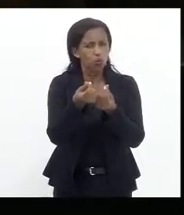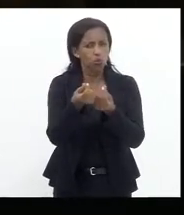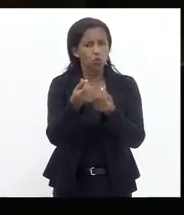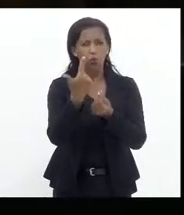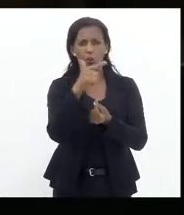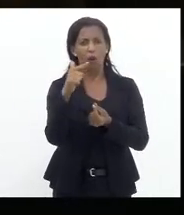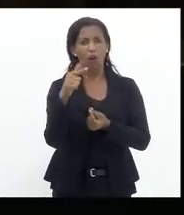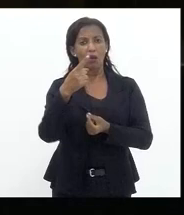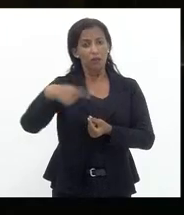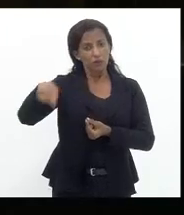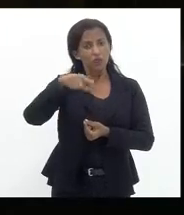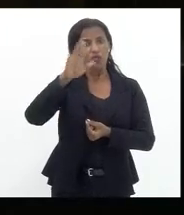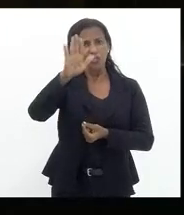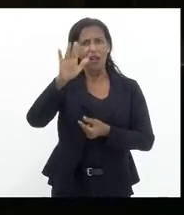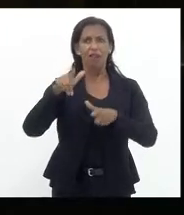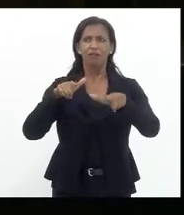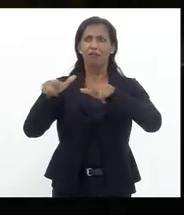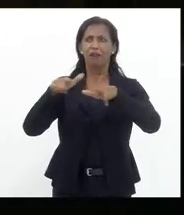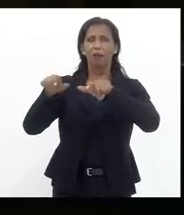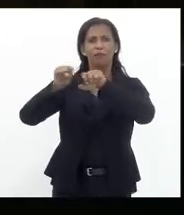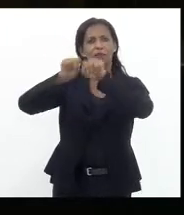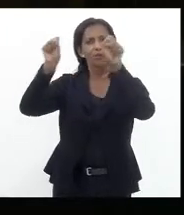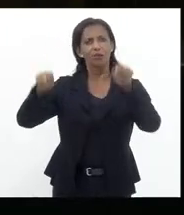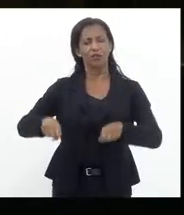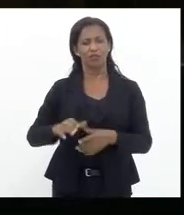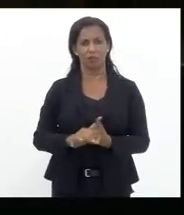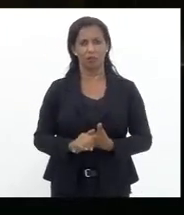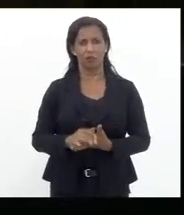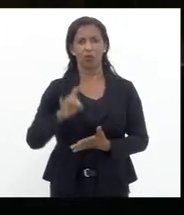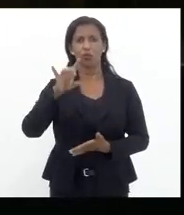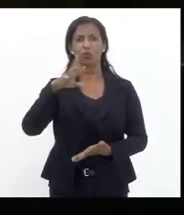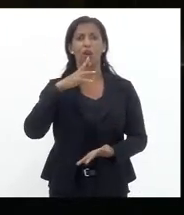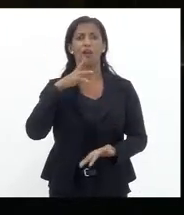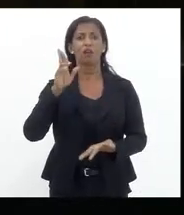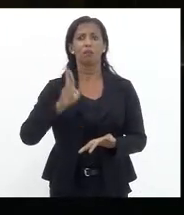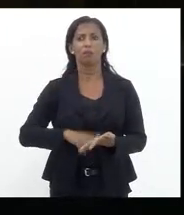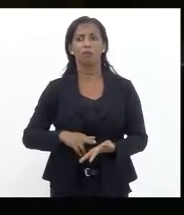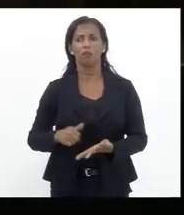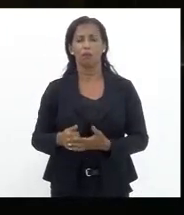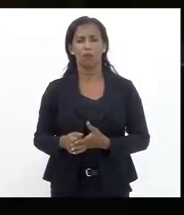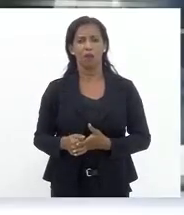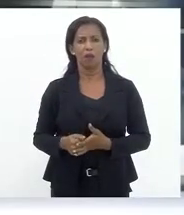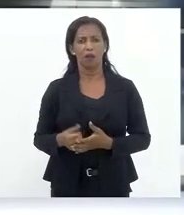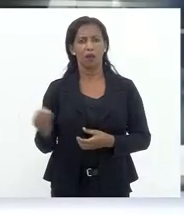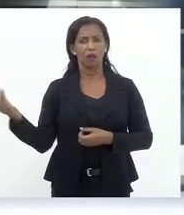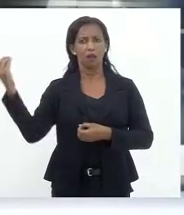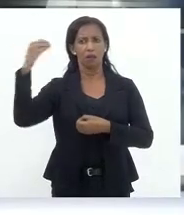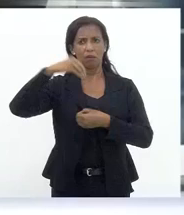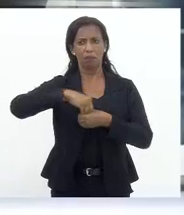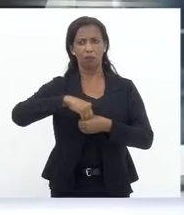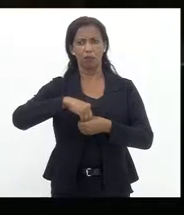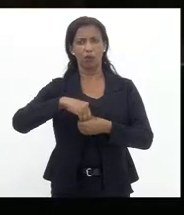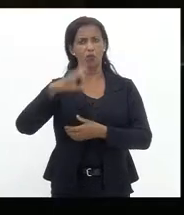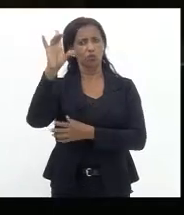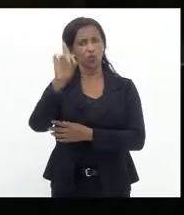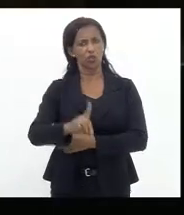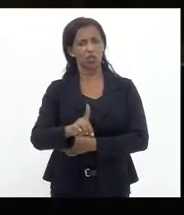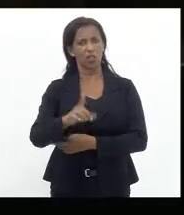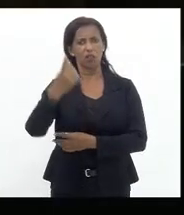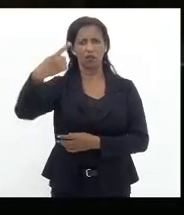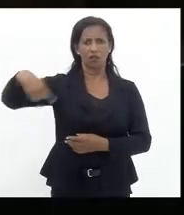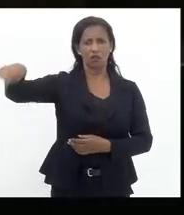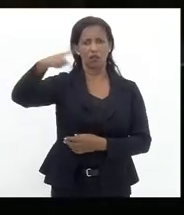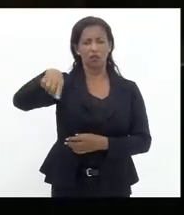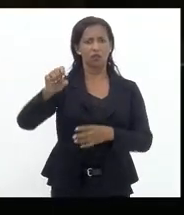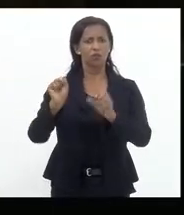já trabalham no sistema. Isso aqui é só um reconhecimento, um enquadramento para que vocês possam